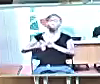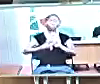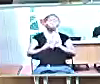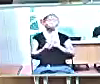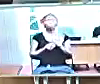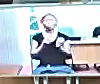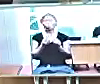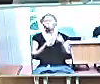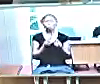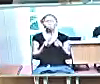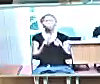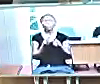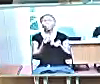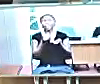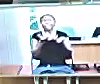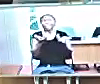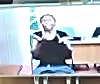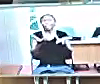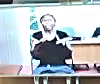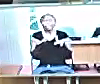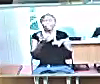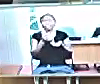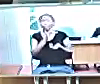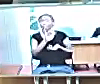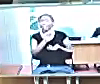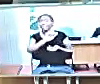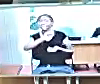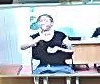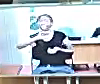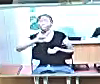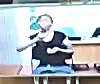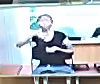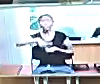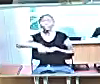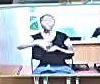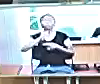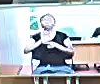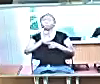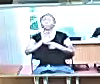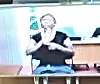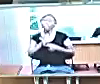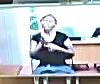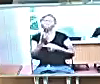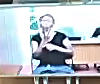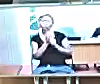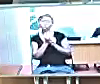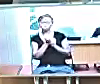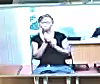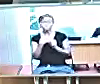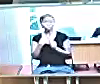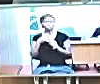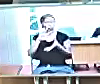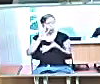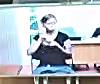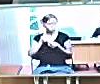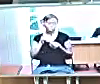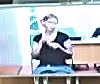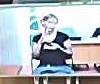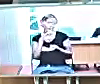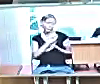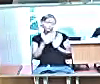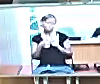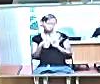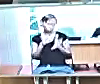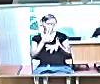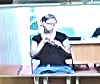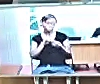estado tem enfrentado nesses últimos quatro anos então vou dar uma recapitulada você breve a apresentação é é